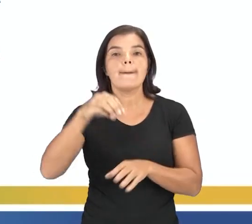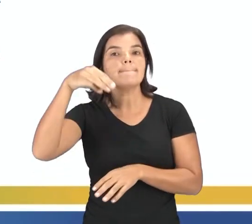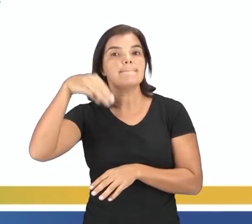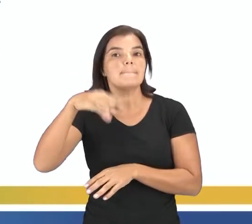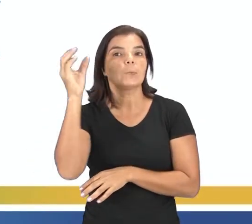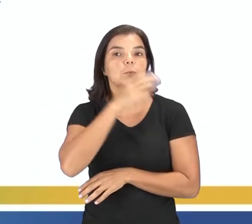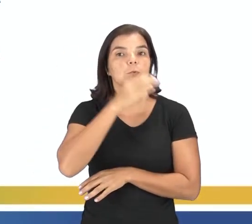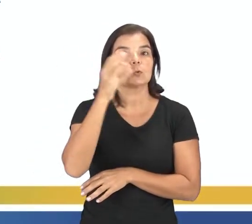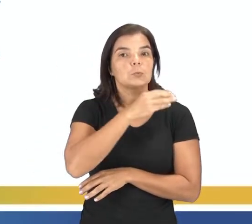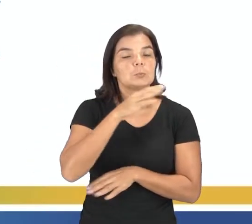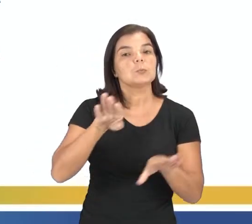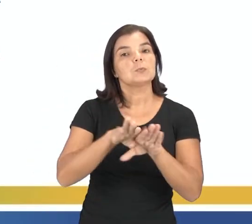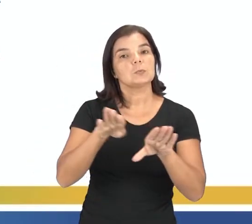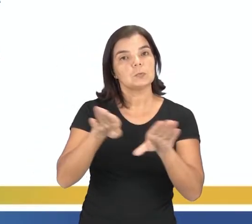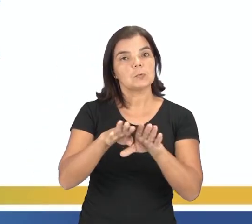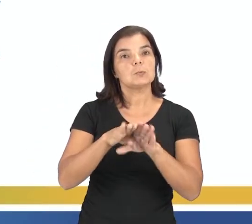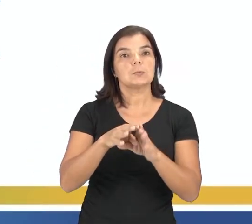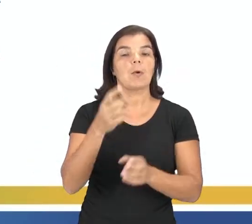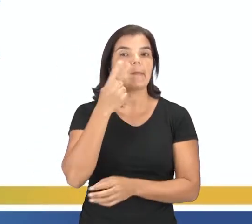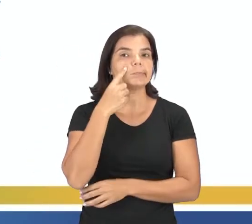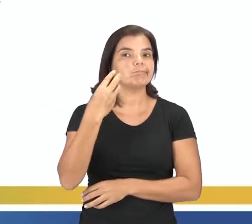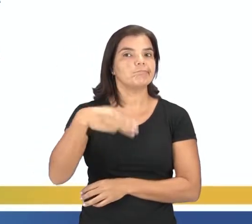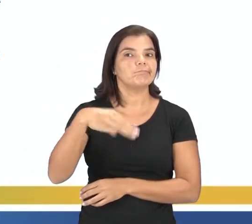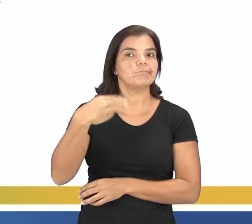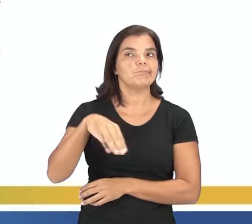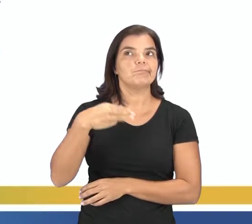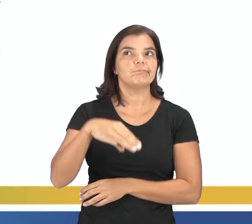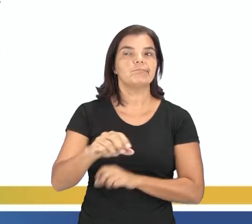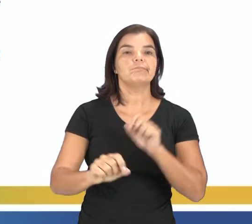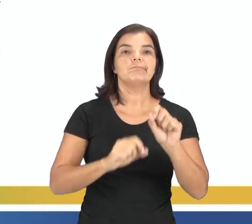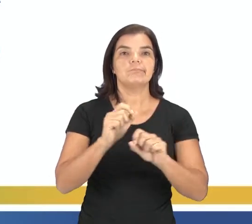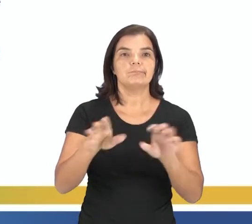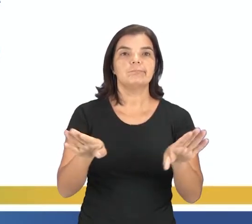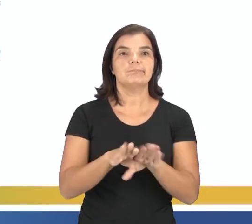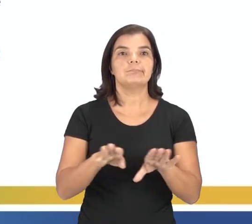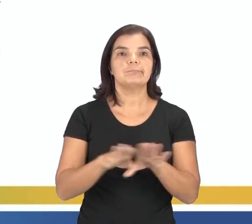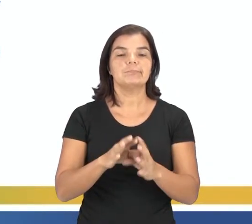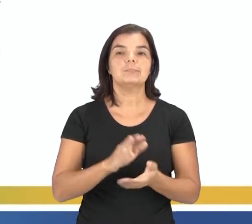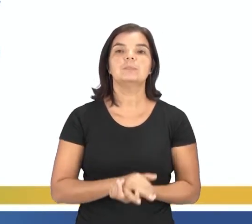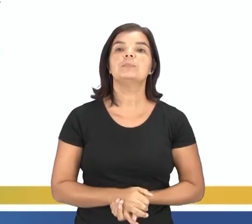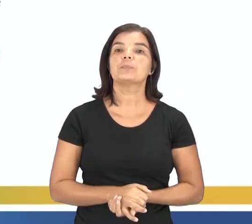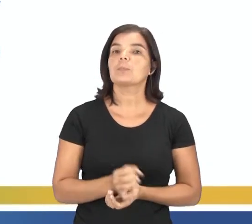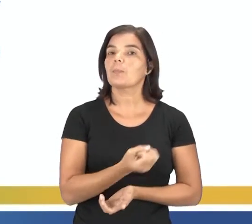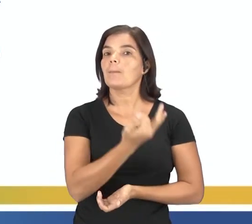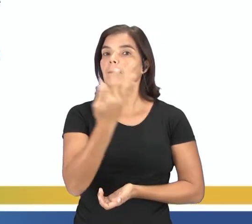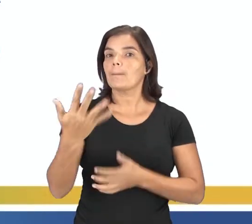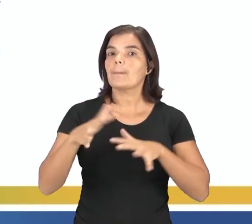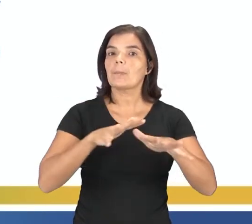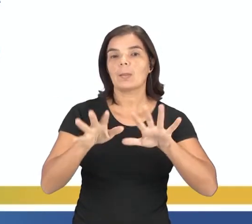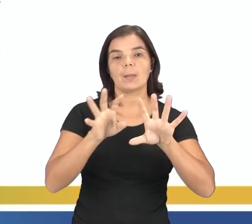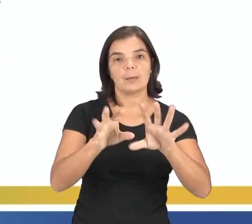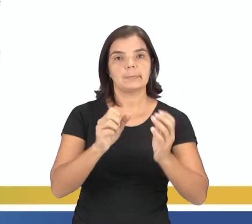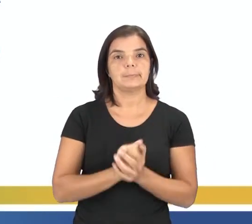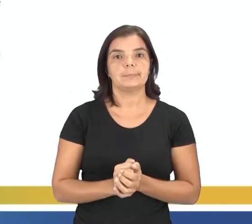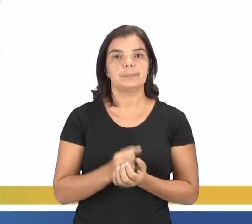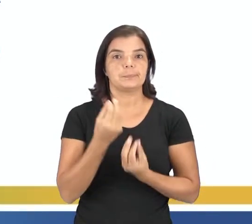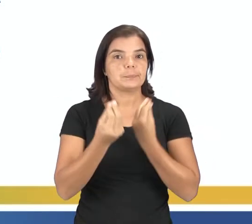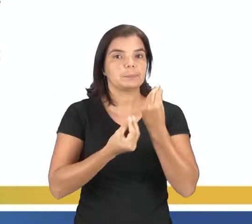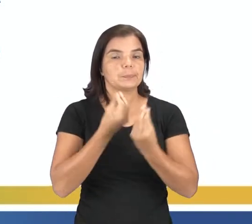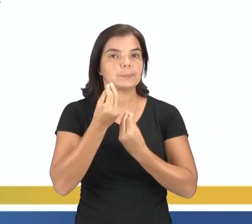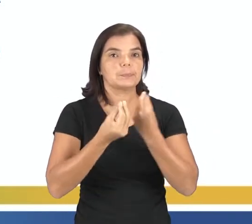velocidade. Matematicamente, como vocês podem perceber, a gente descreve a quantidade de movimento dessa maneira,